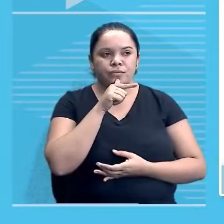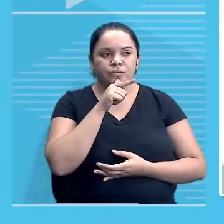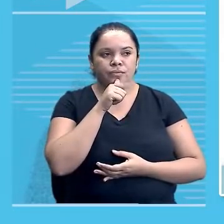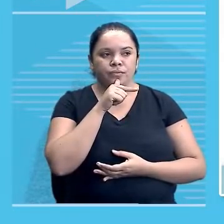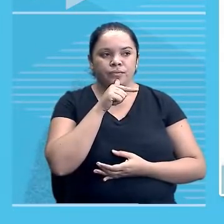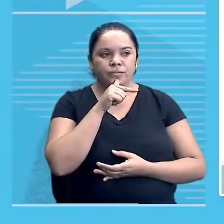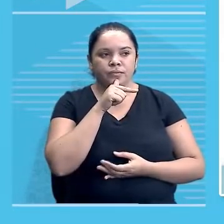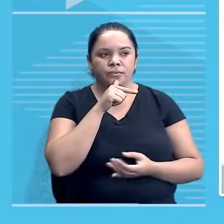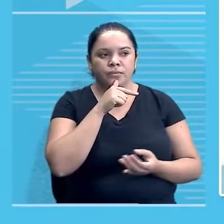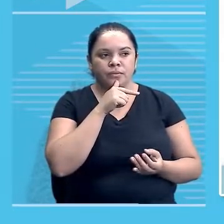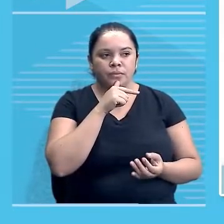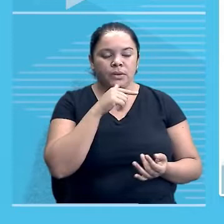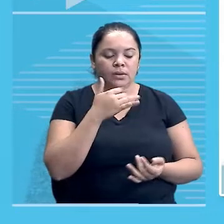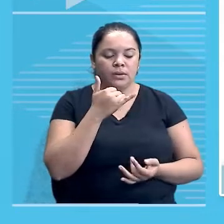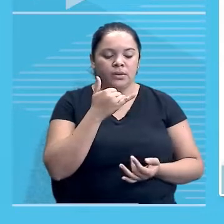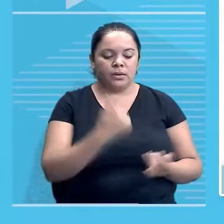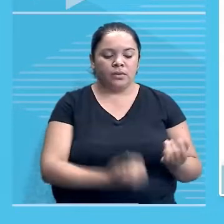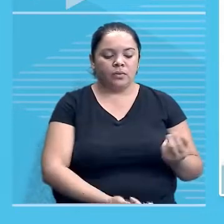Essa água,